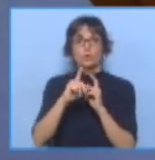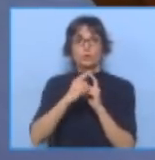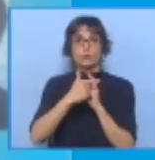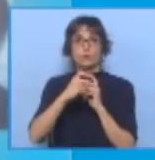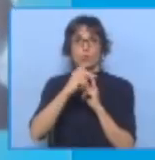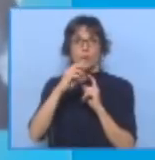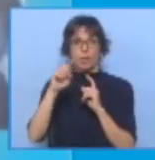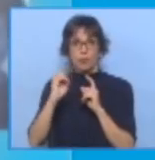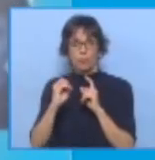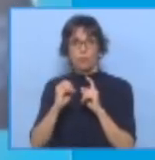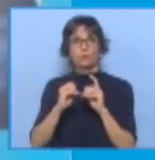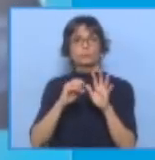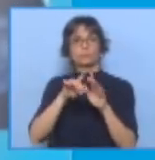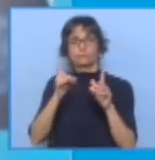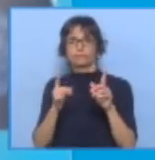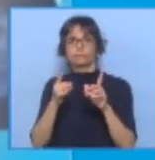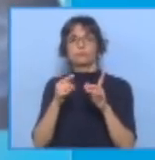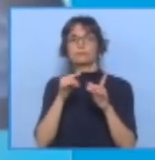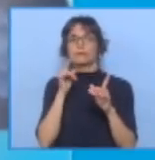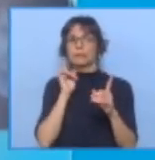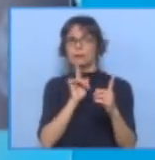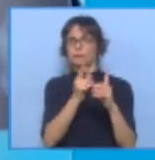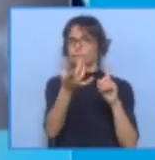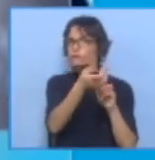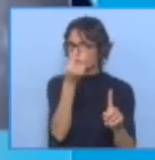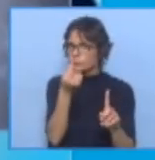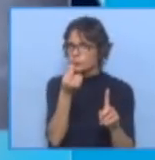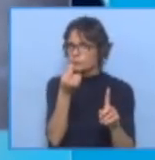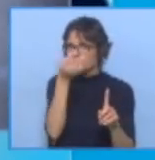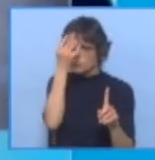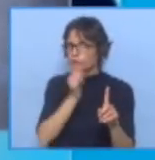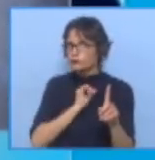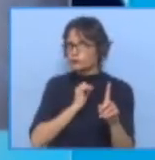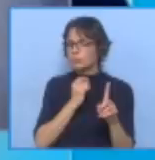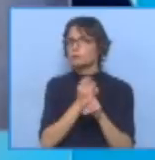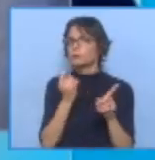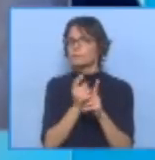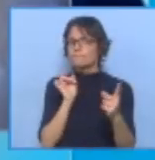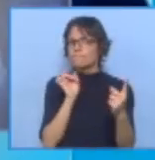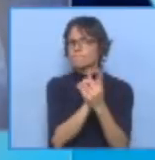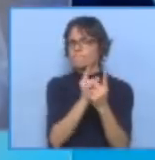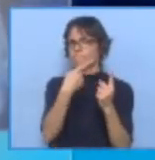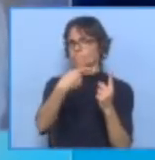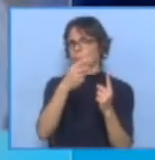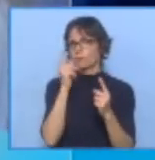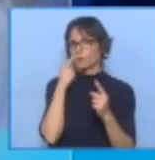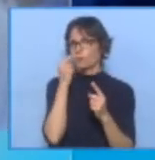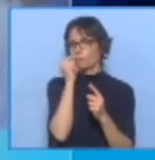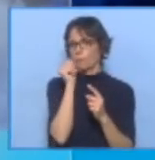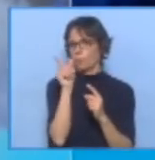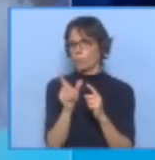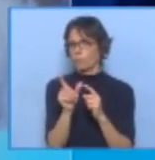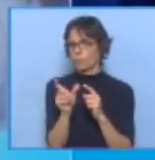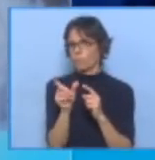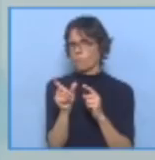teve sucesso, podemos dizer que teve sucesso, porque foi o encontro de dois homens de